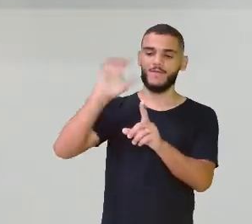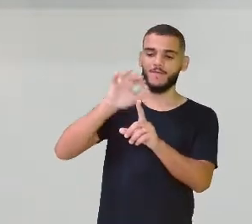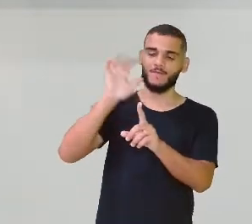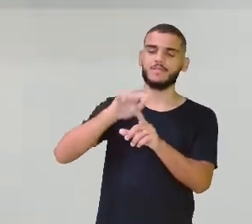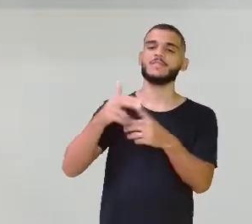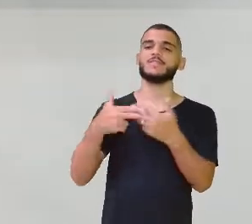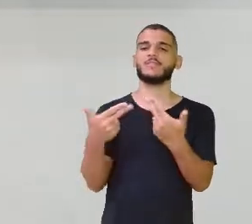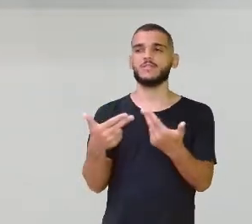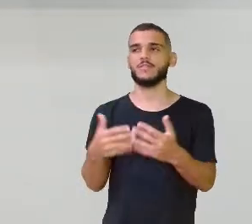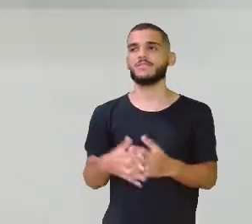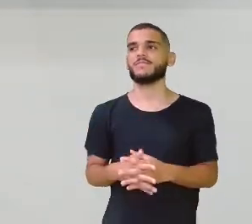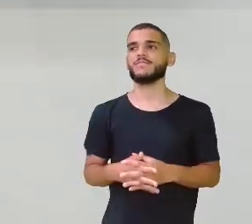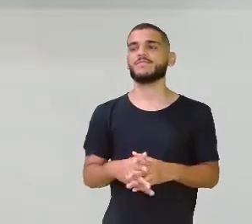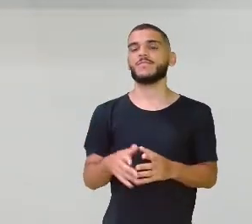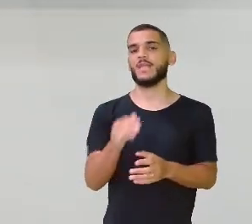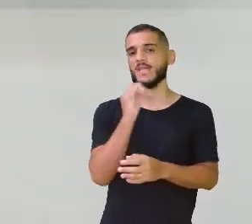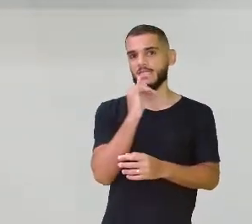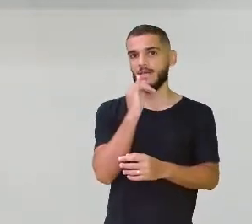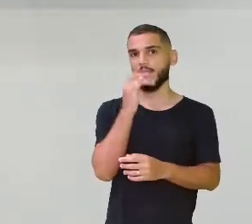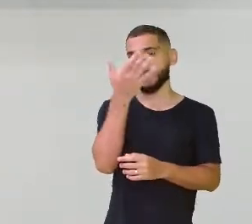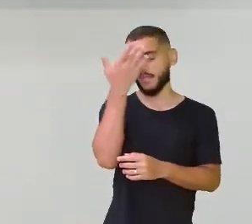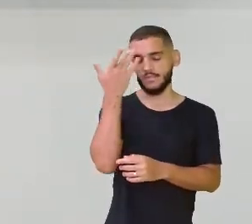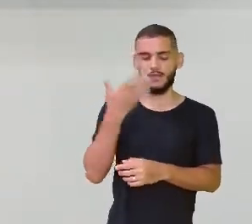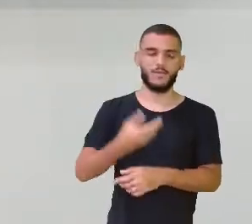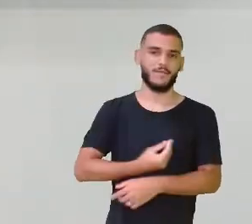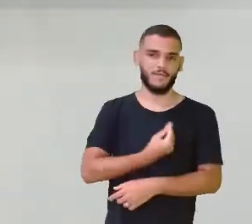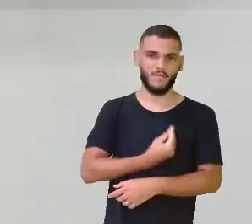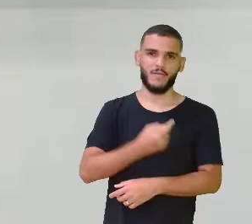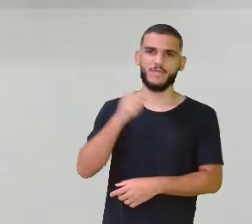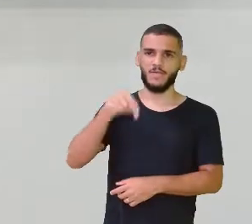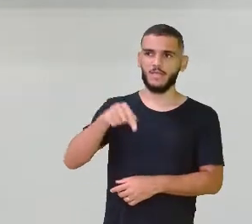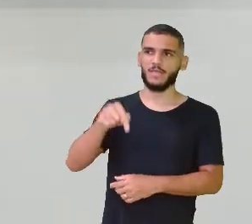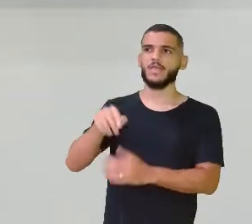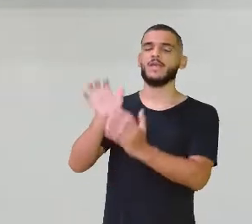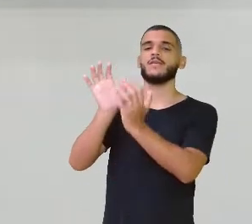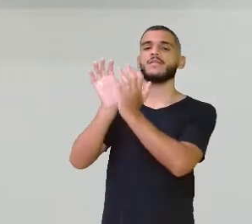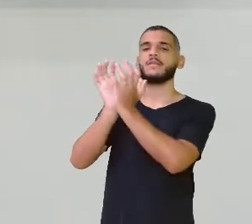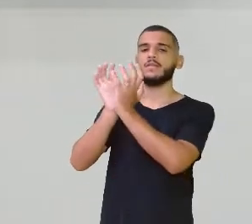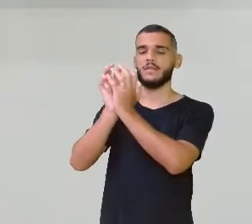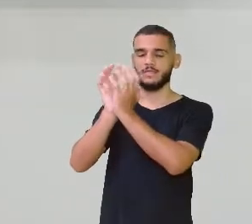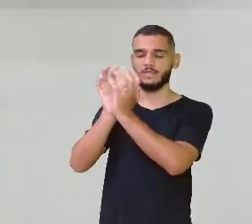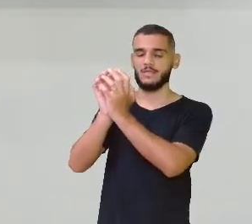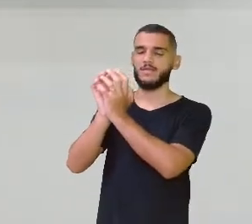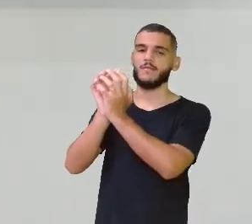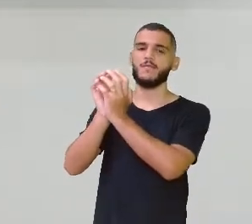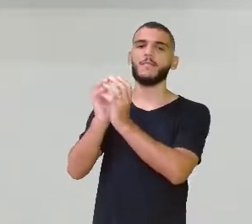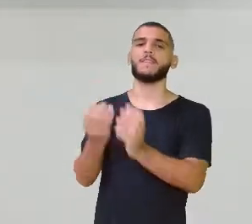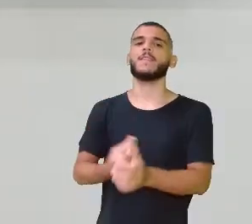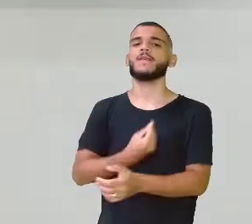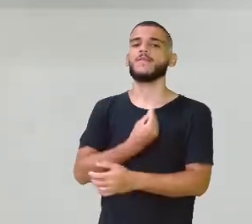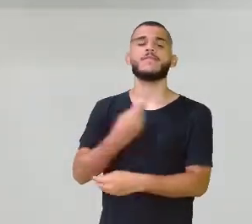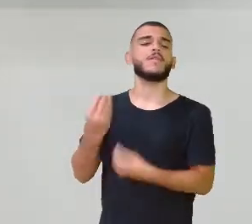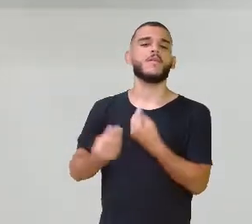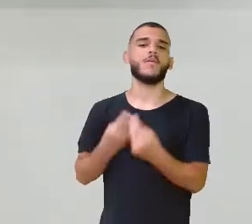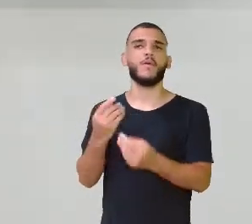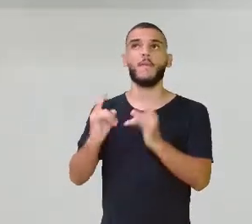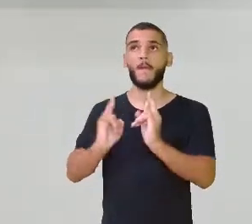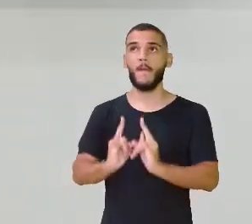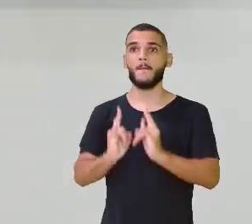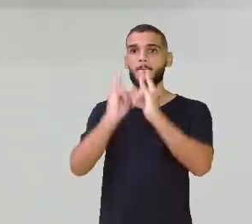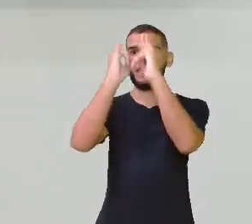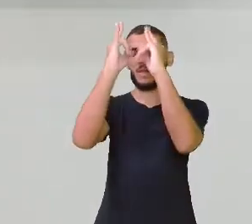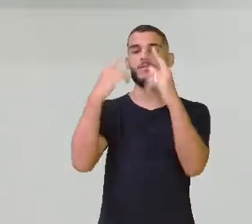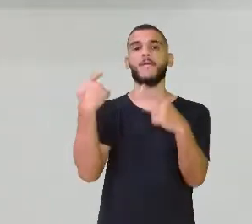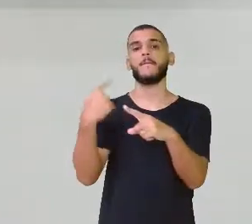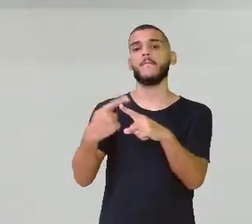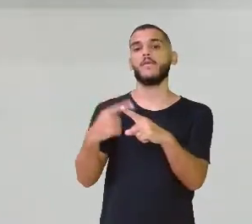exemplo, quem mora em Recife, boa parte, mora em quê? Em prédios. Por quê? Recife é uma